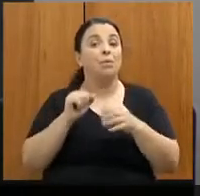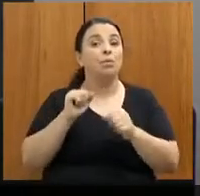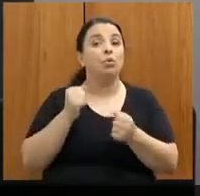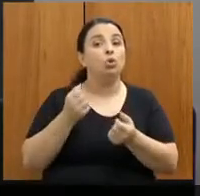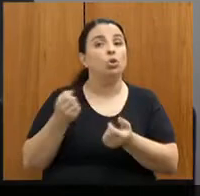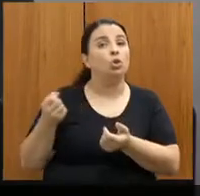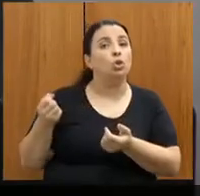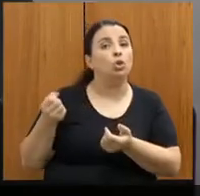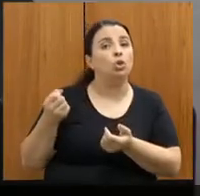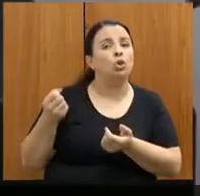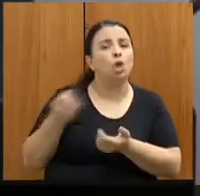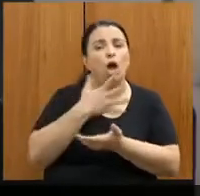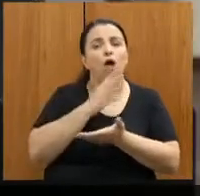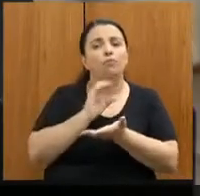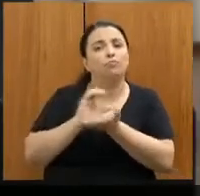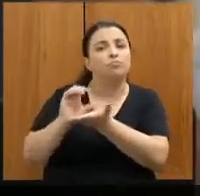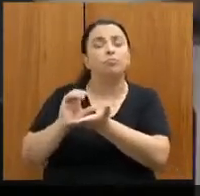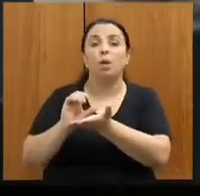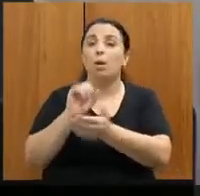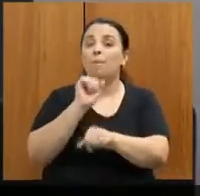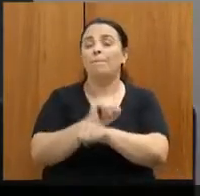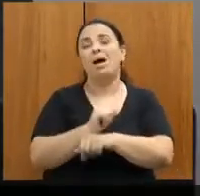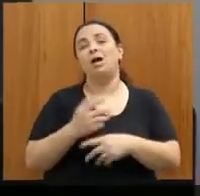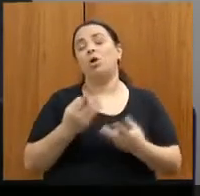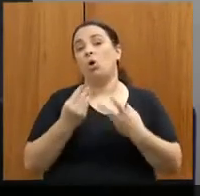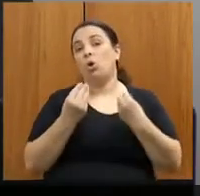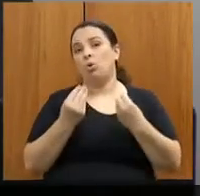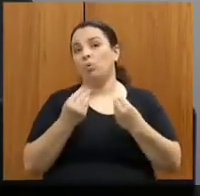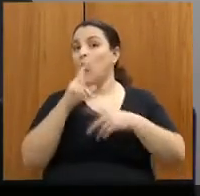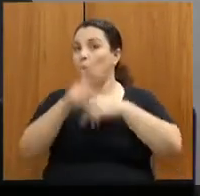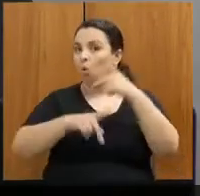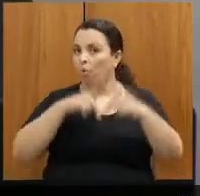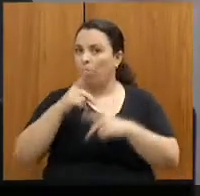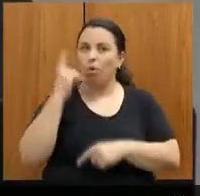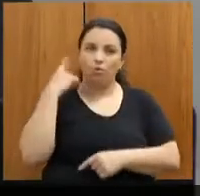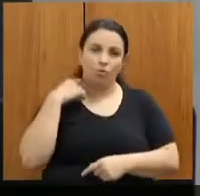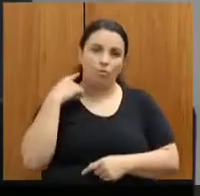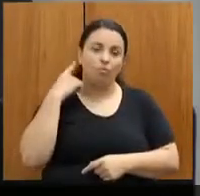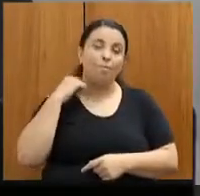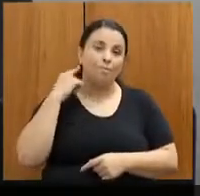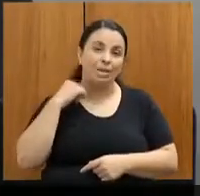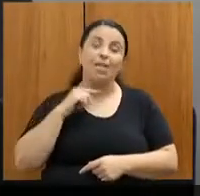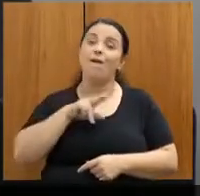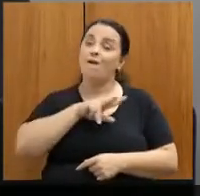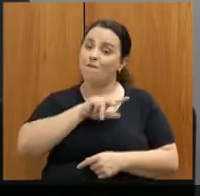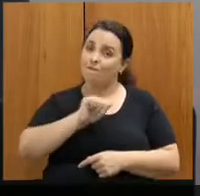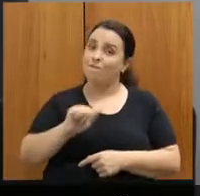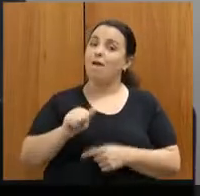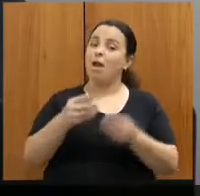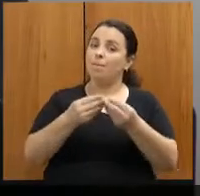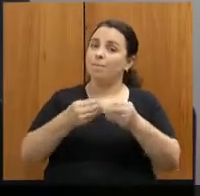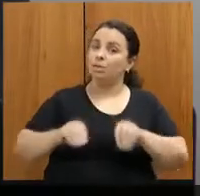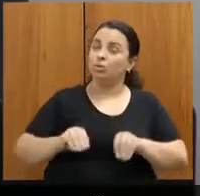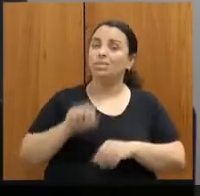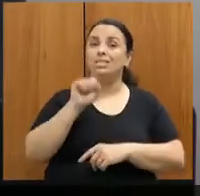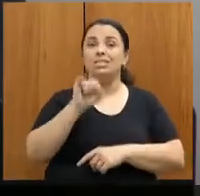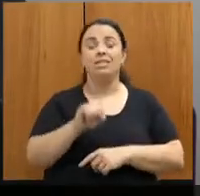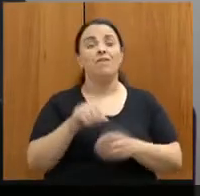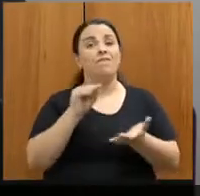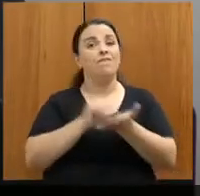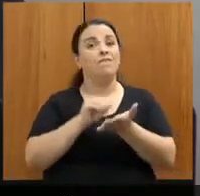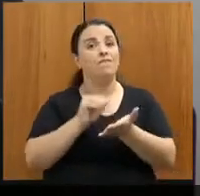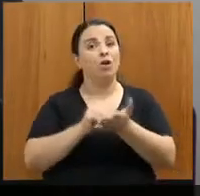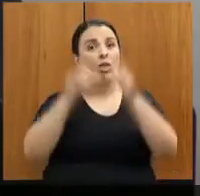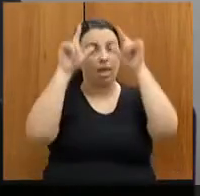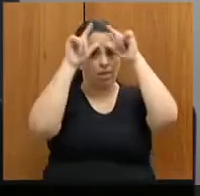não se também sai perdendo se faltarem professores enfermeiros policiais e